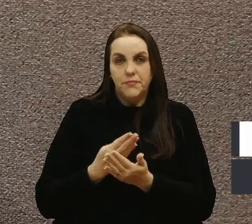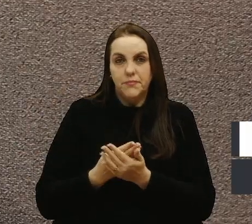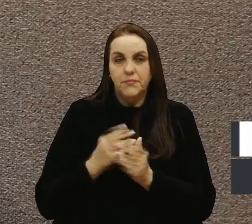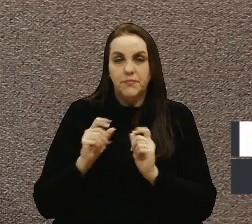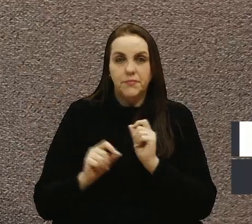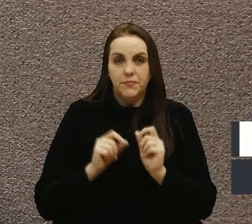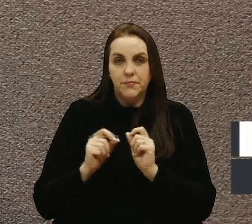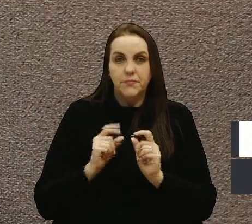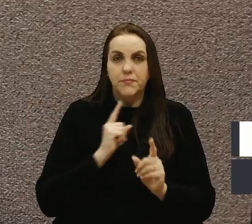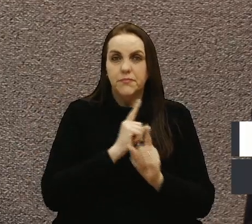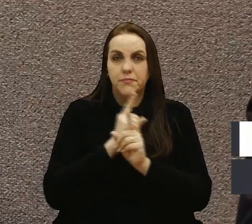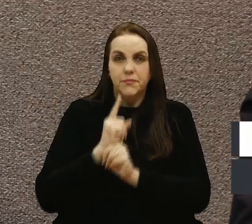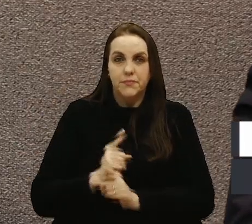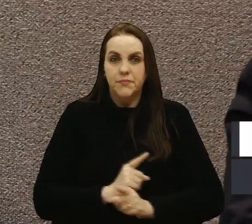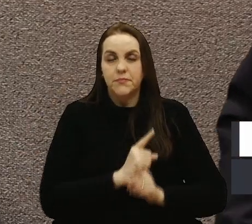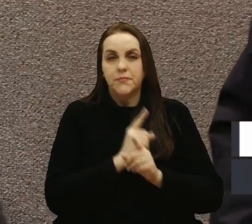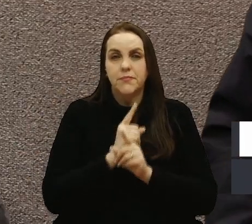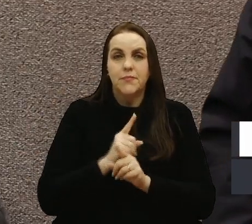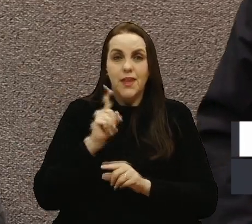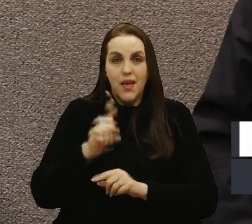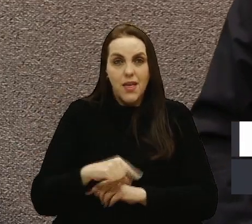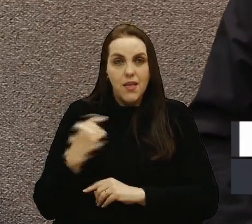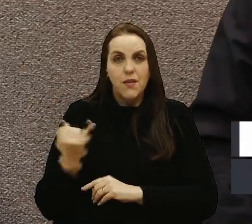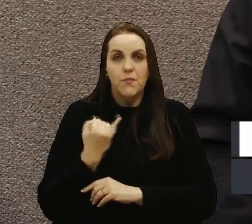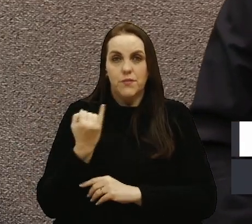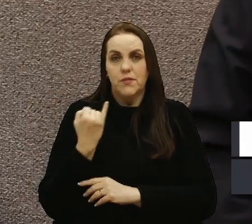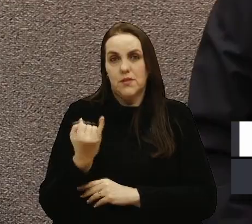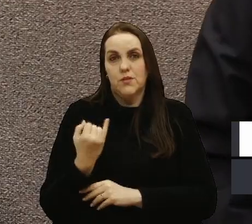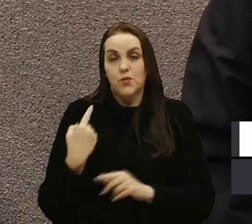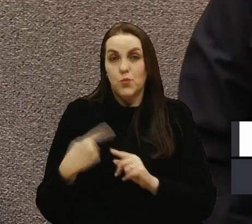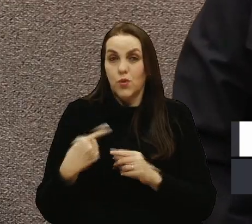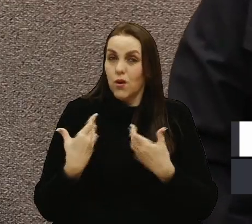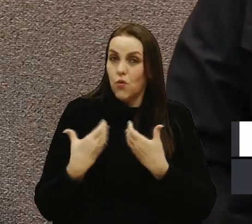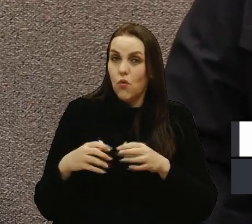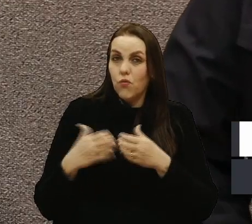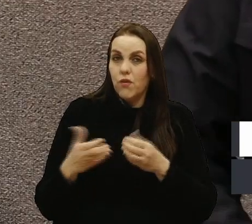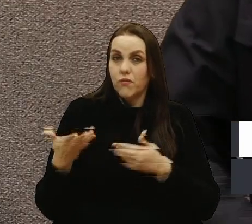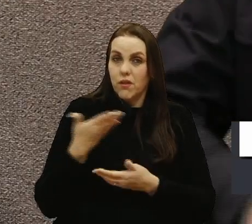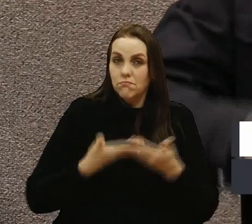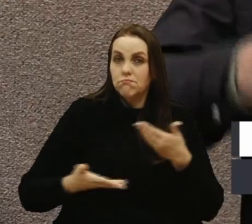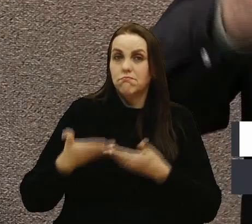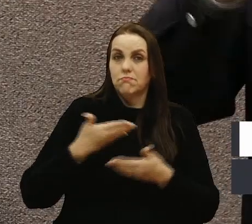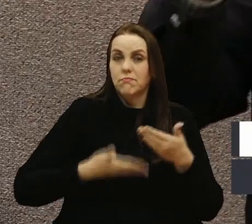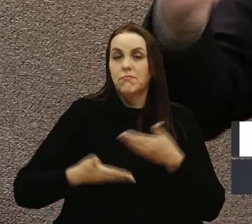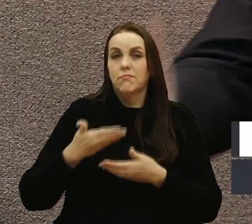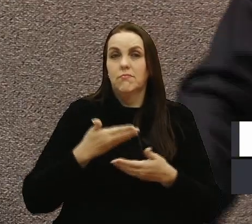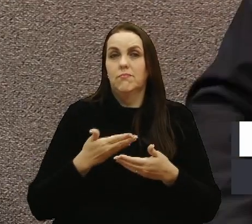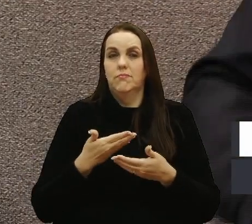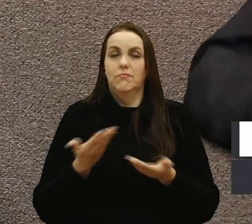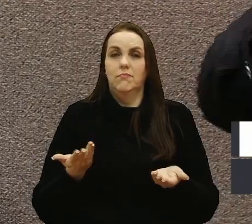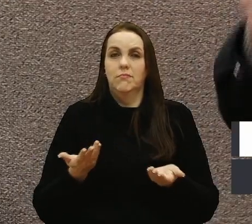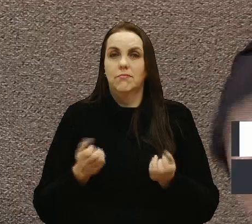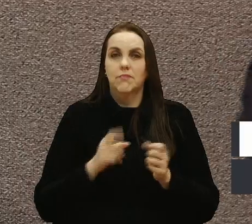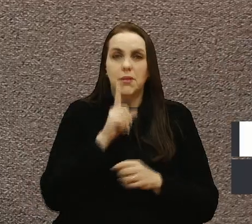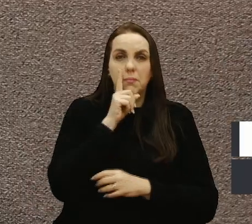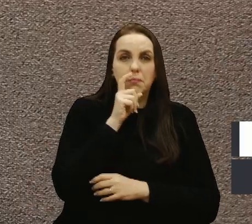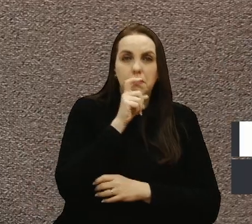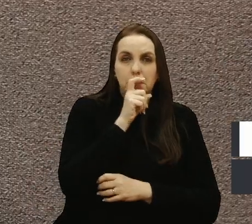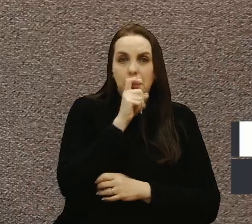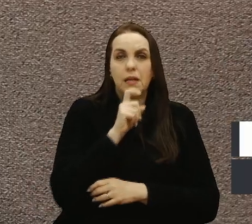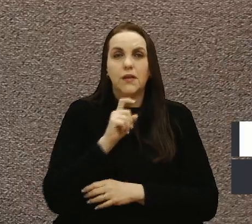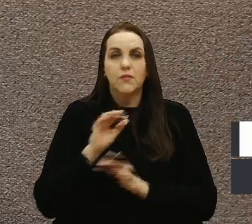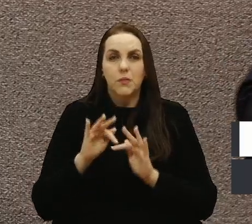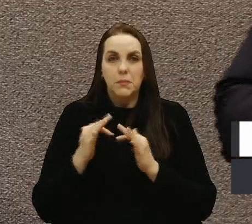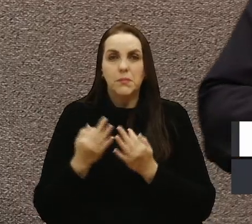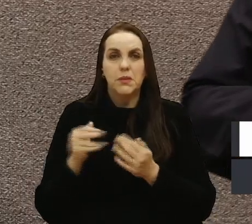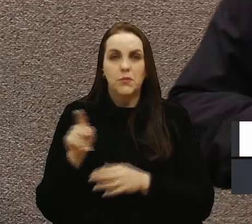esses encontros é de extrema importância porque é o convívio com pais, professores,